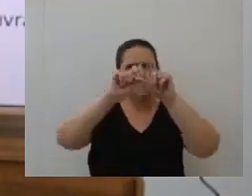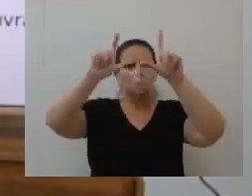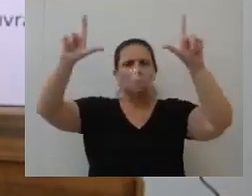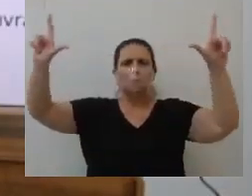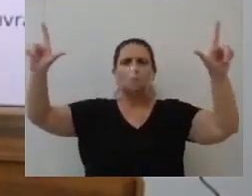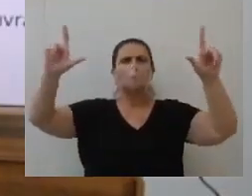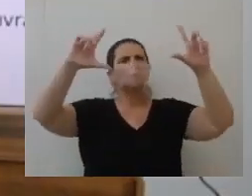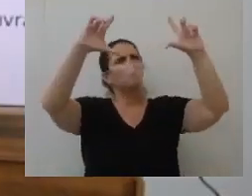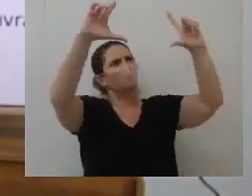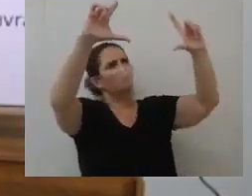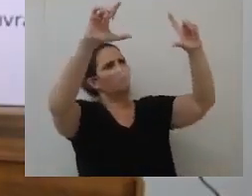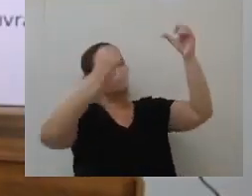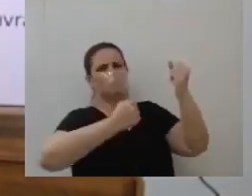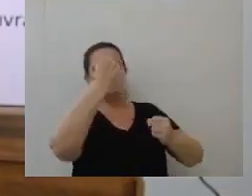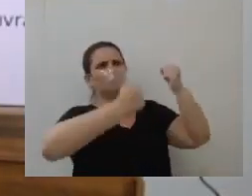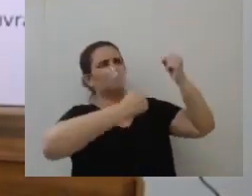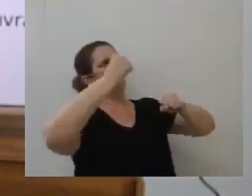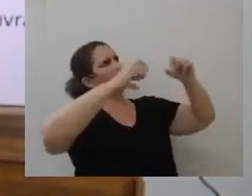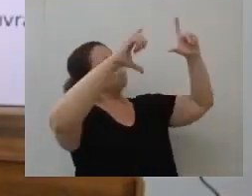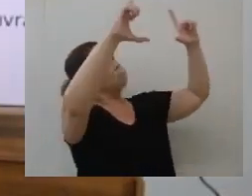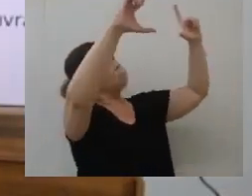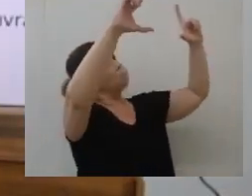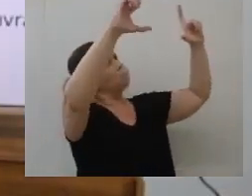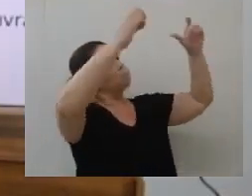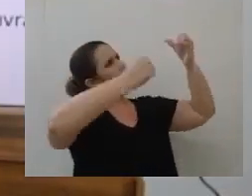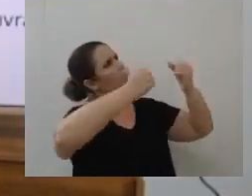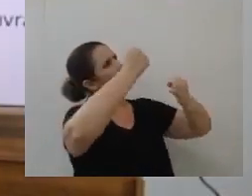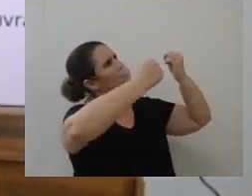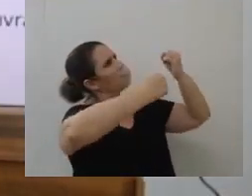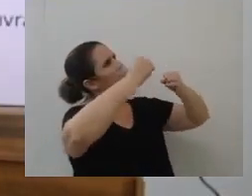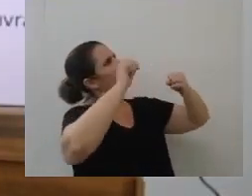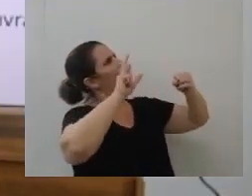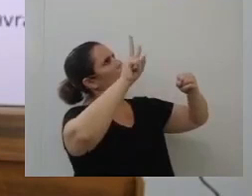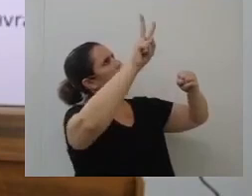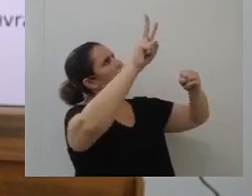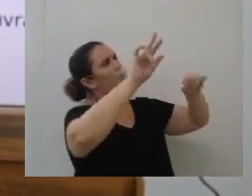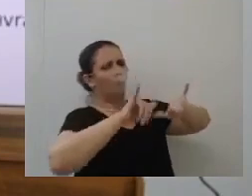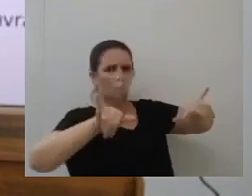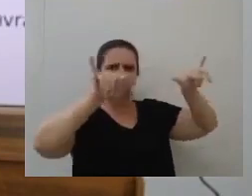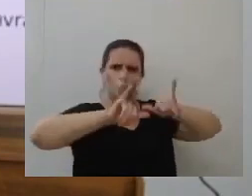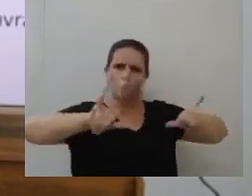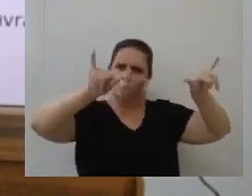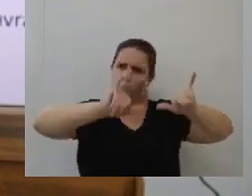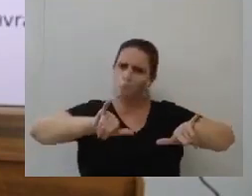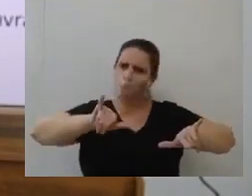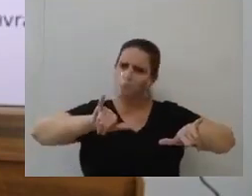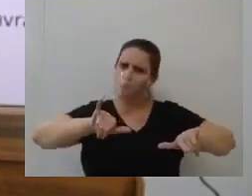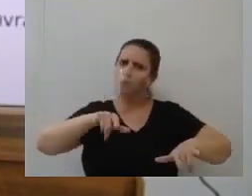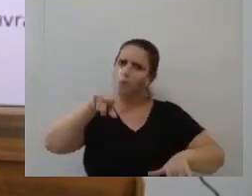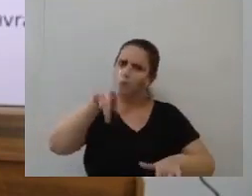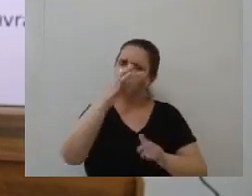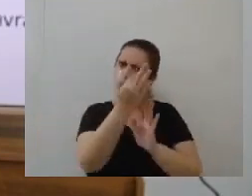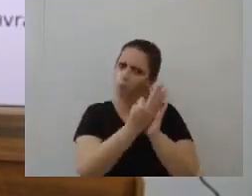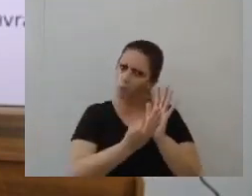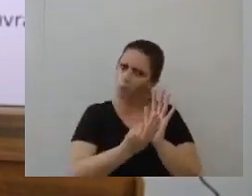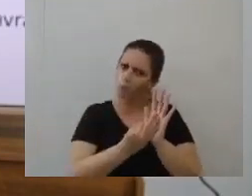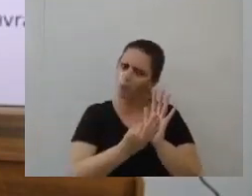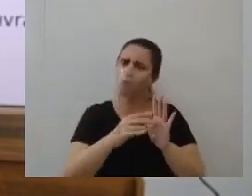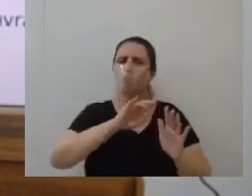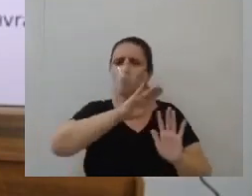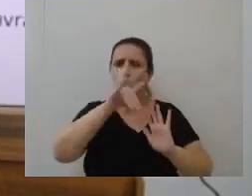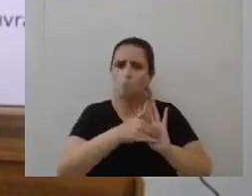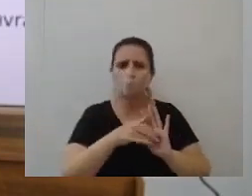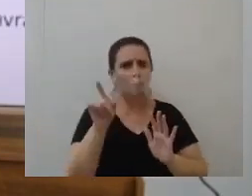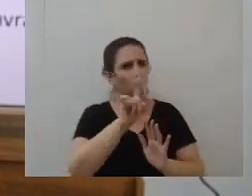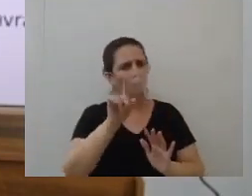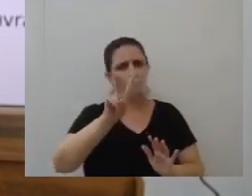de trânsito, tem muitos sinais ali que passam informações. Aquilo é um texto, tudo aquilo ali reflete